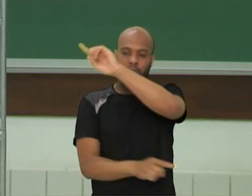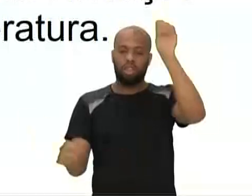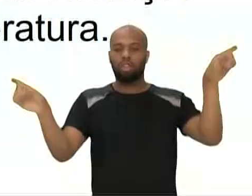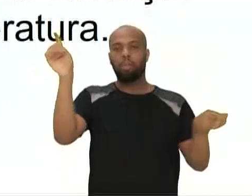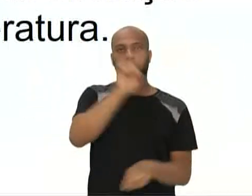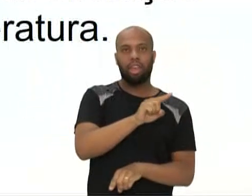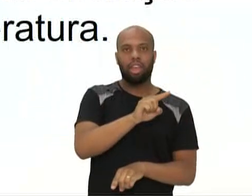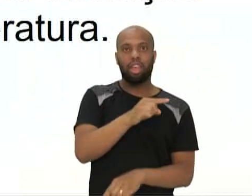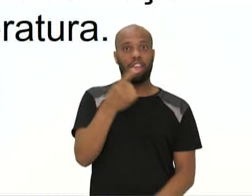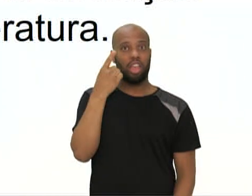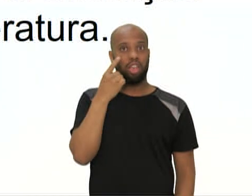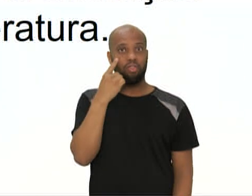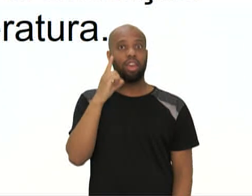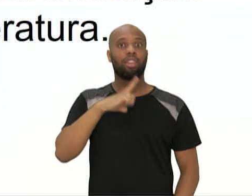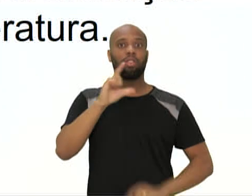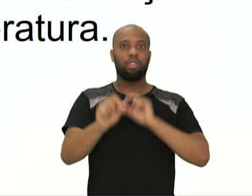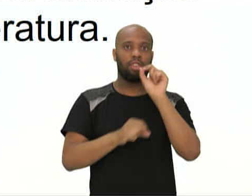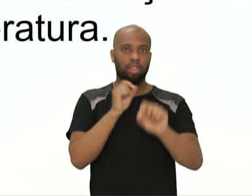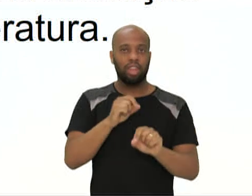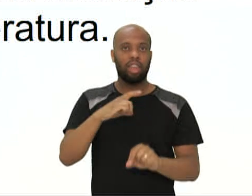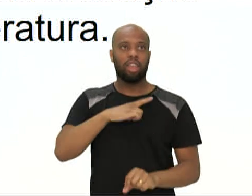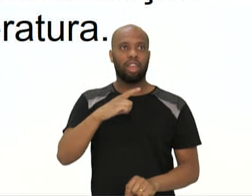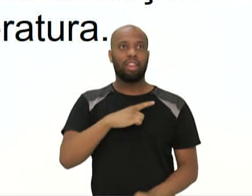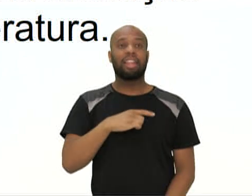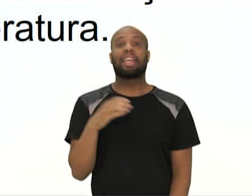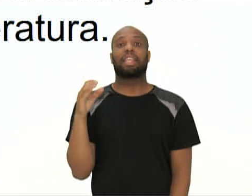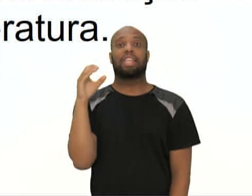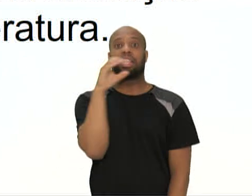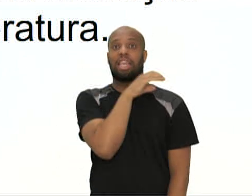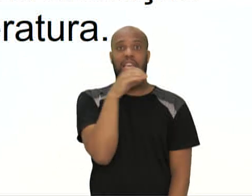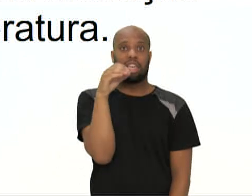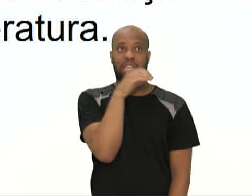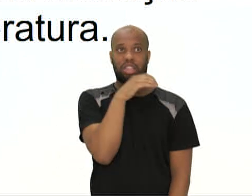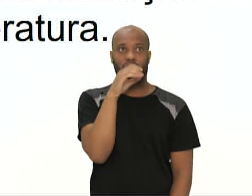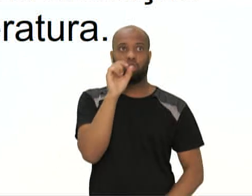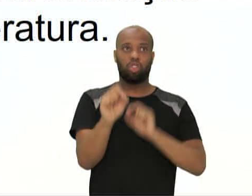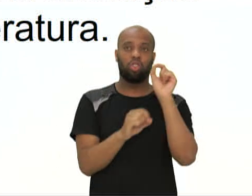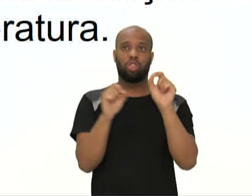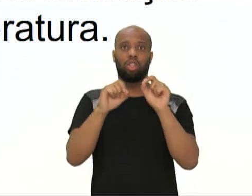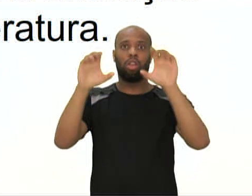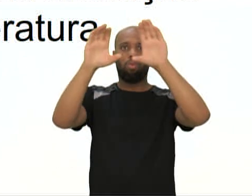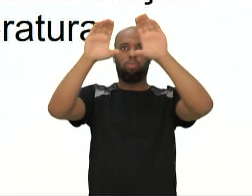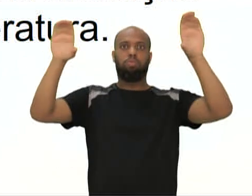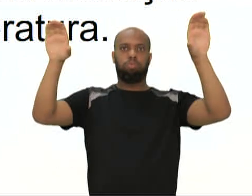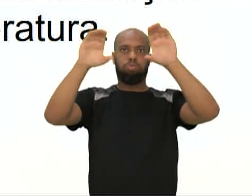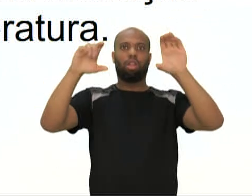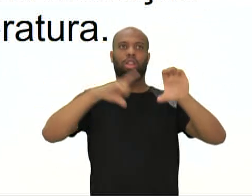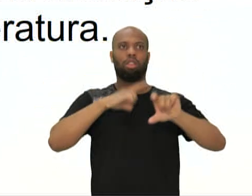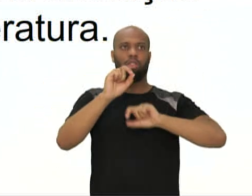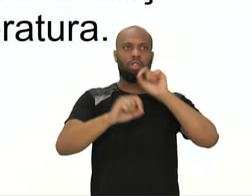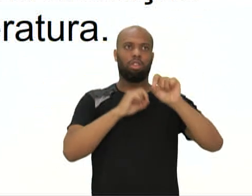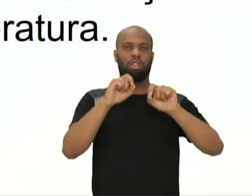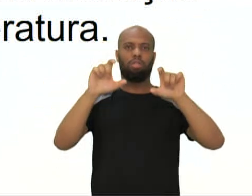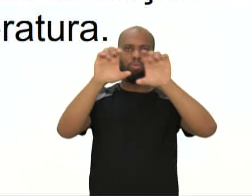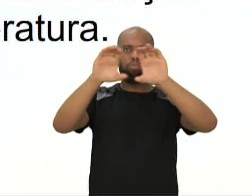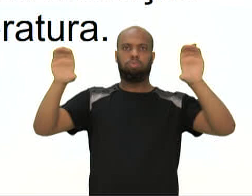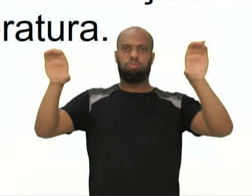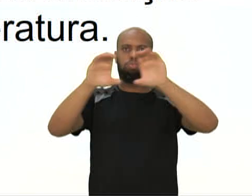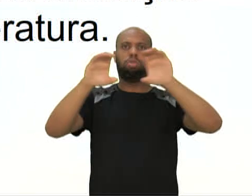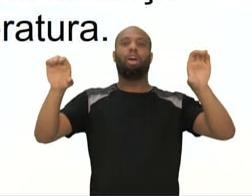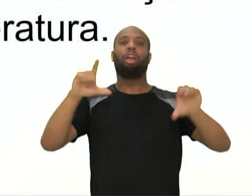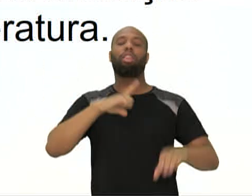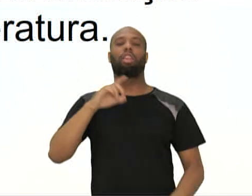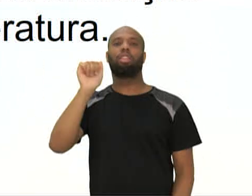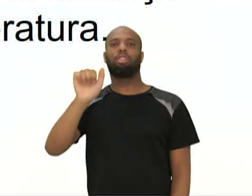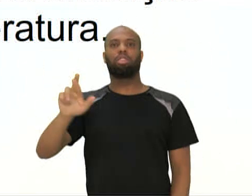térmica? Observe que uma camada de ar quente, ela se localiza numa camada da atmosfera,